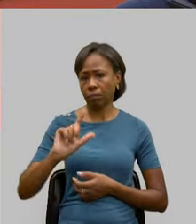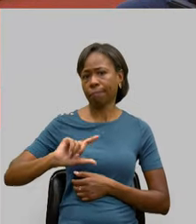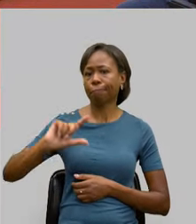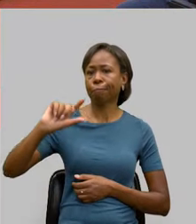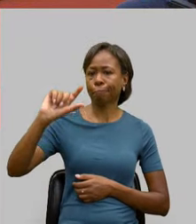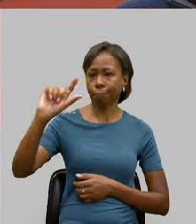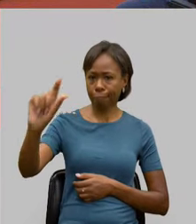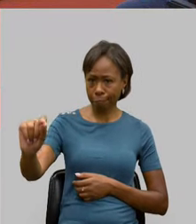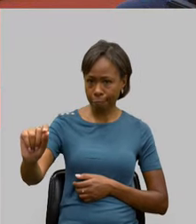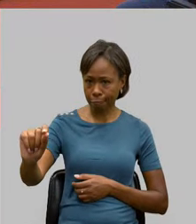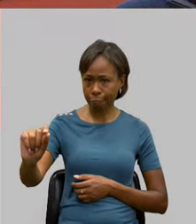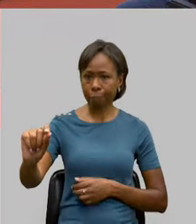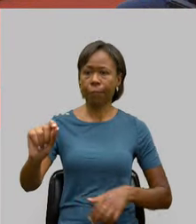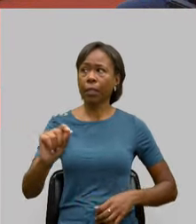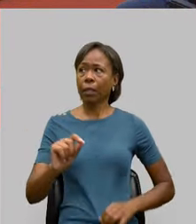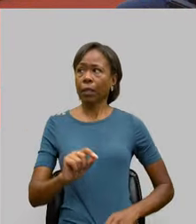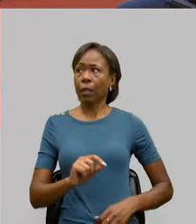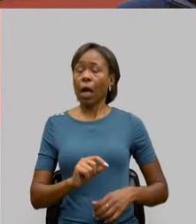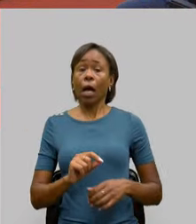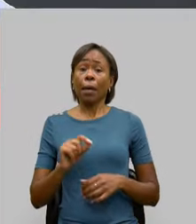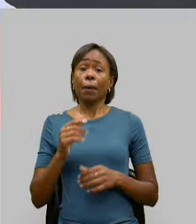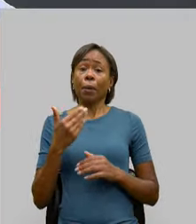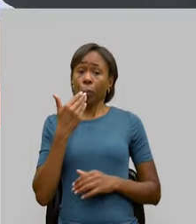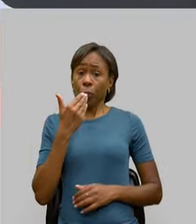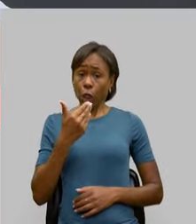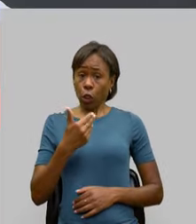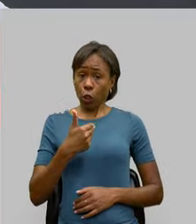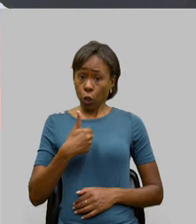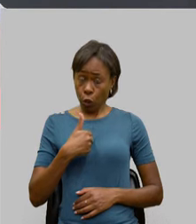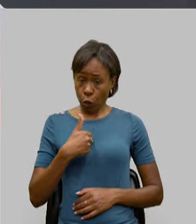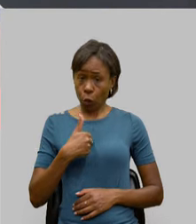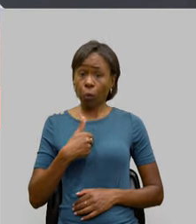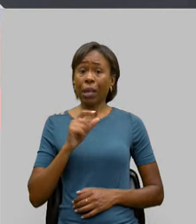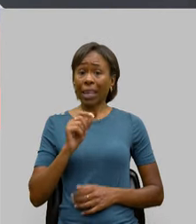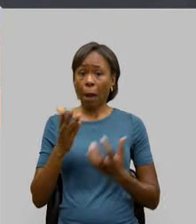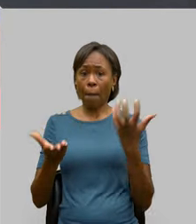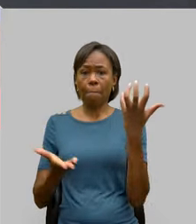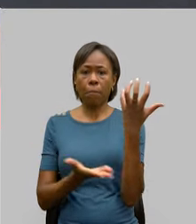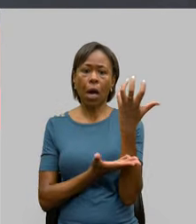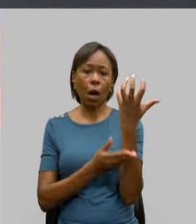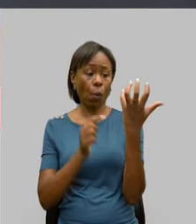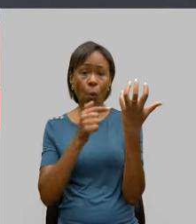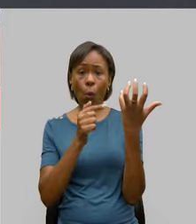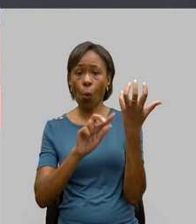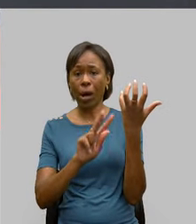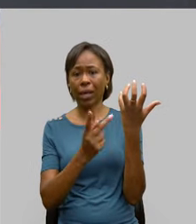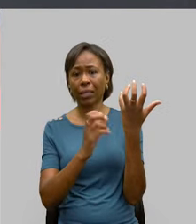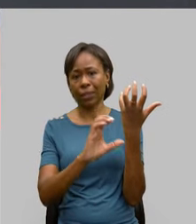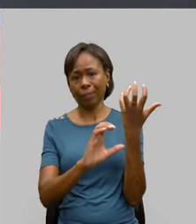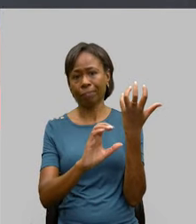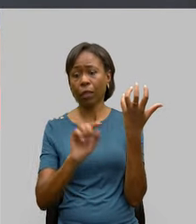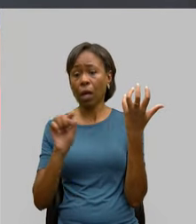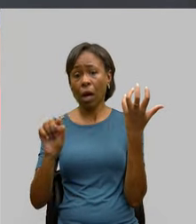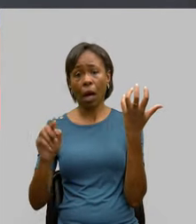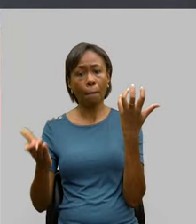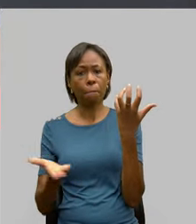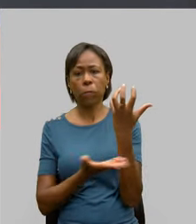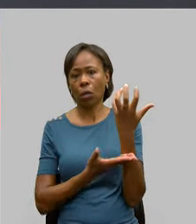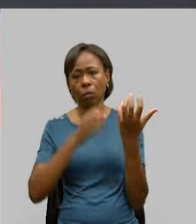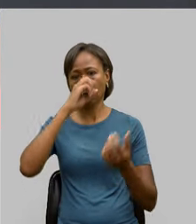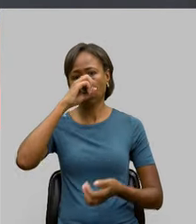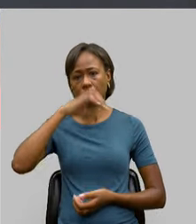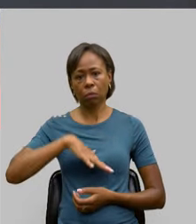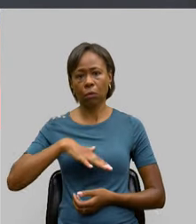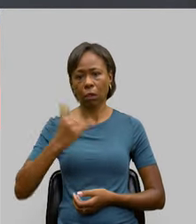foi ele pediu para derrubar o HC do Samuel e ele derrubou eu não fui avisada e ele entrou na minha